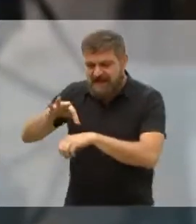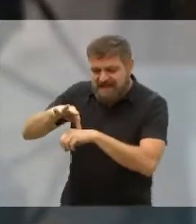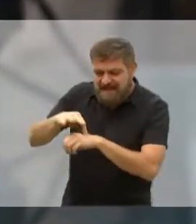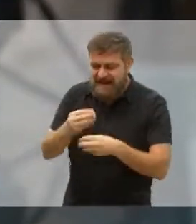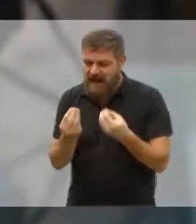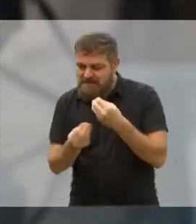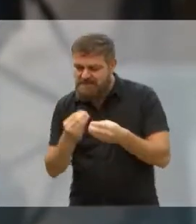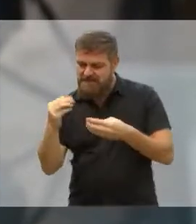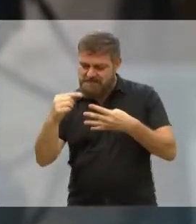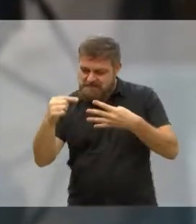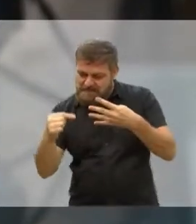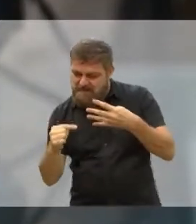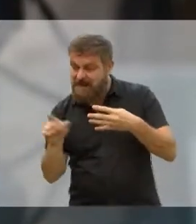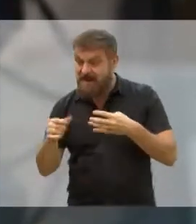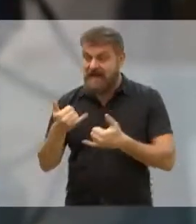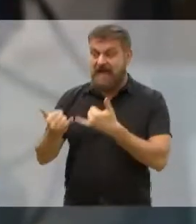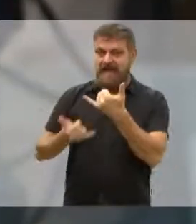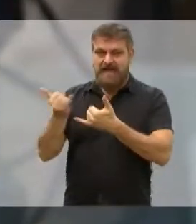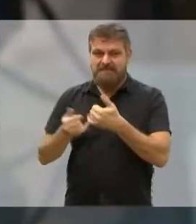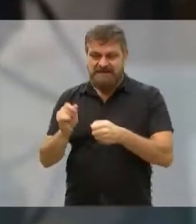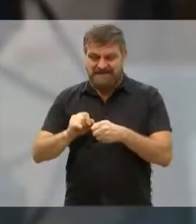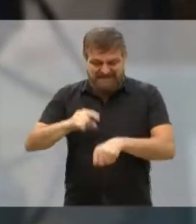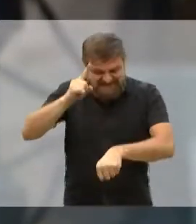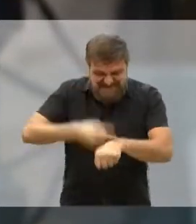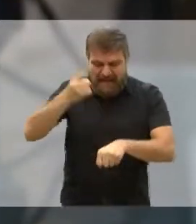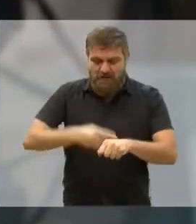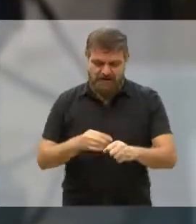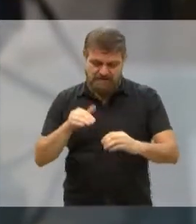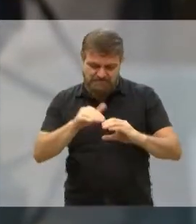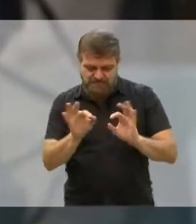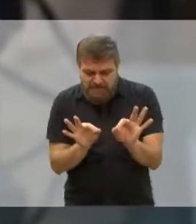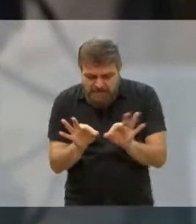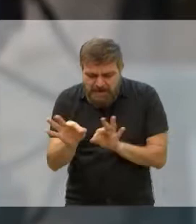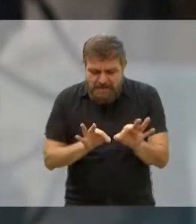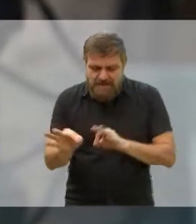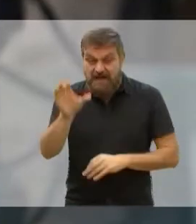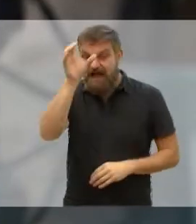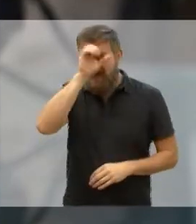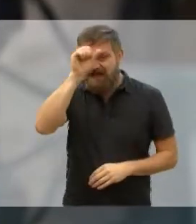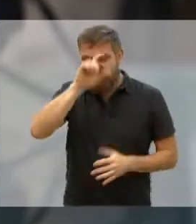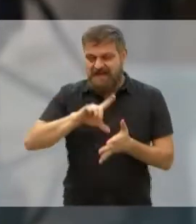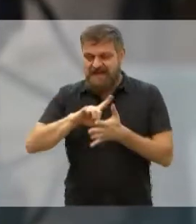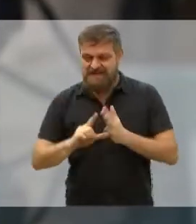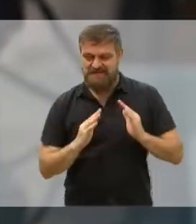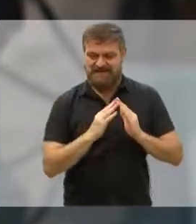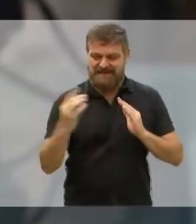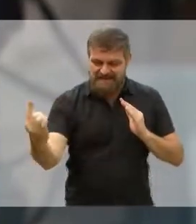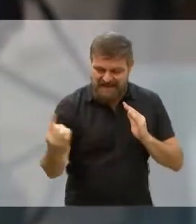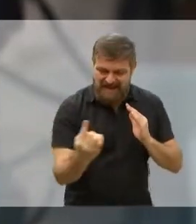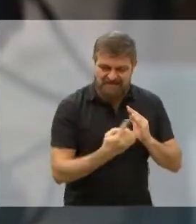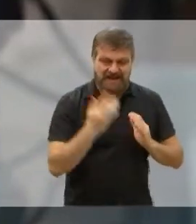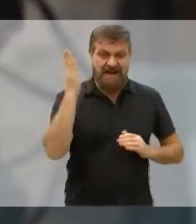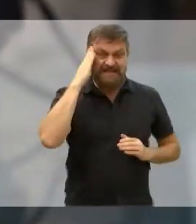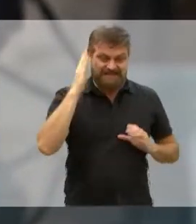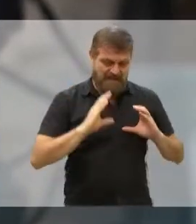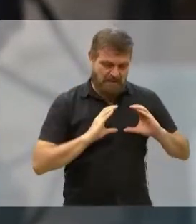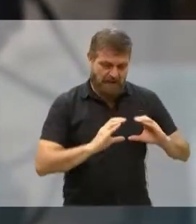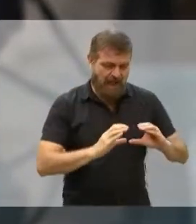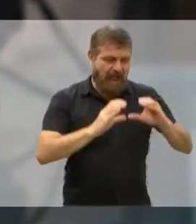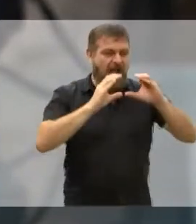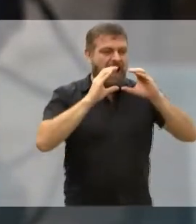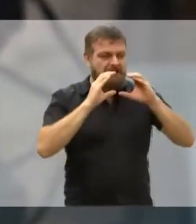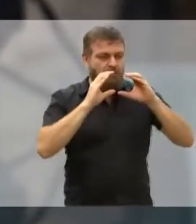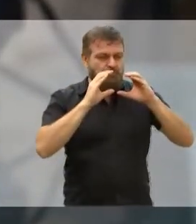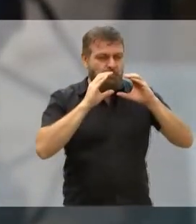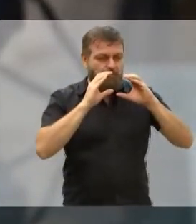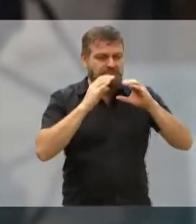sequência? E mas eles fazem isso brincando ali no meio da festa, do oba-oba, mas estão aprendendo. Depois chega em casa e já sabe montar um hambúrguer,